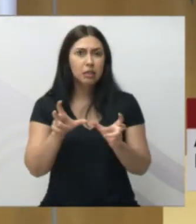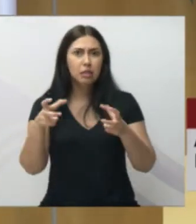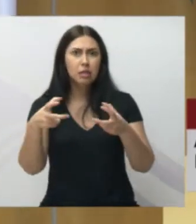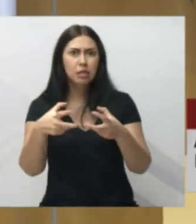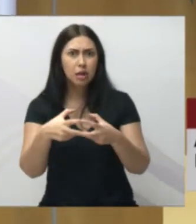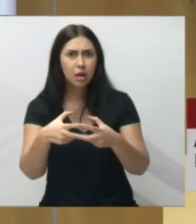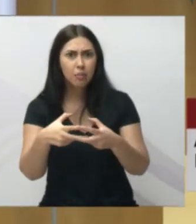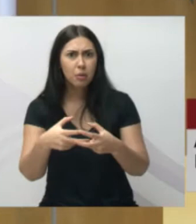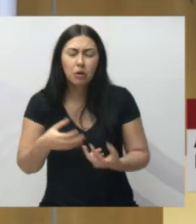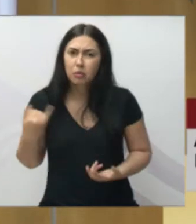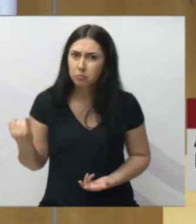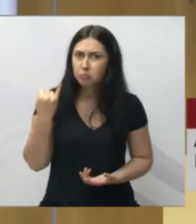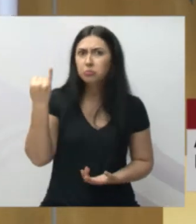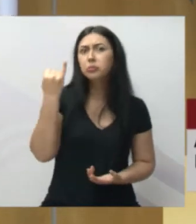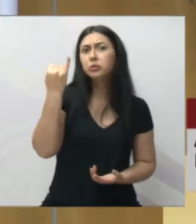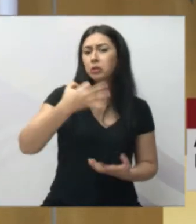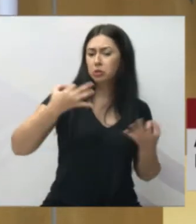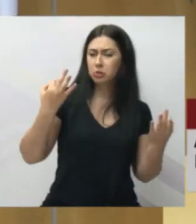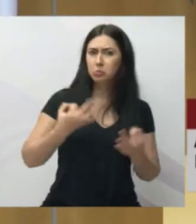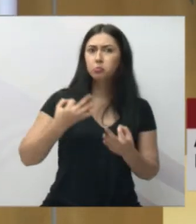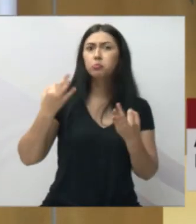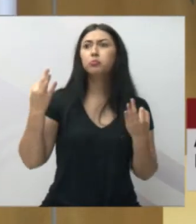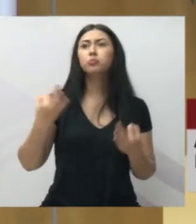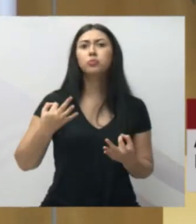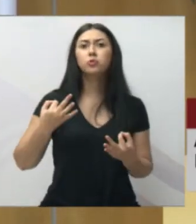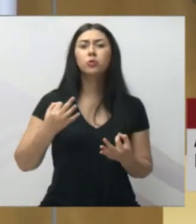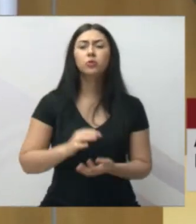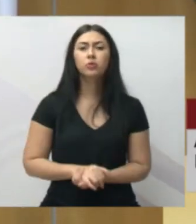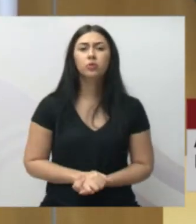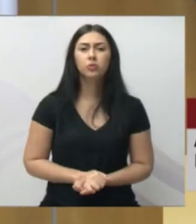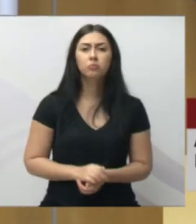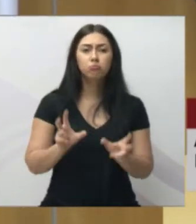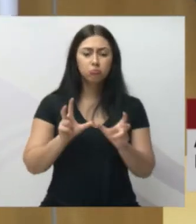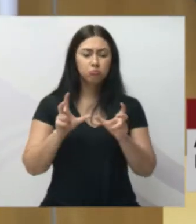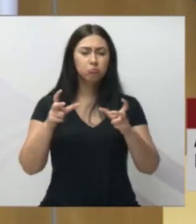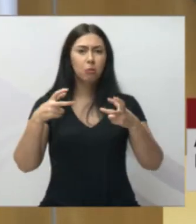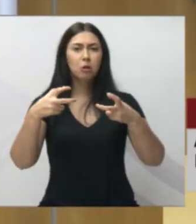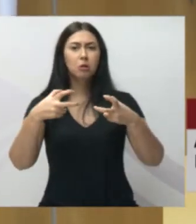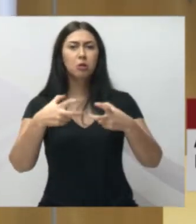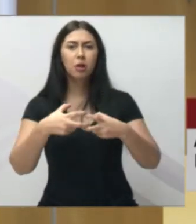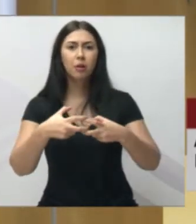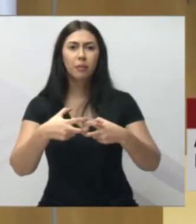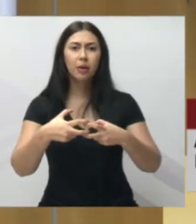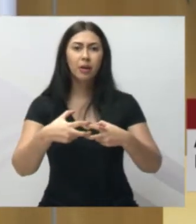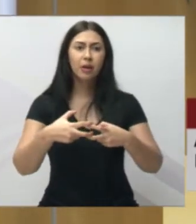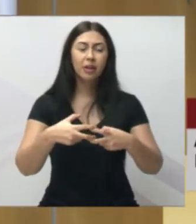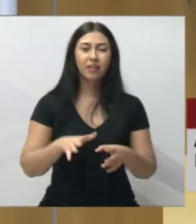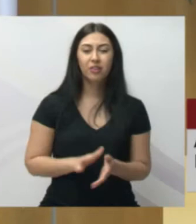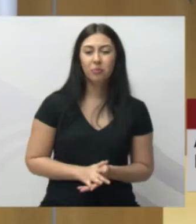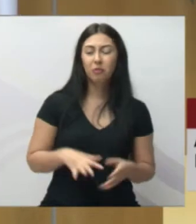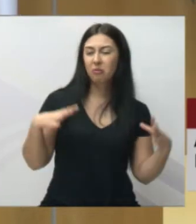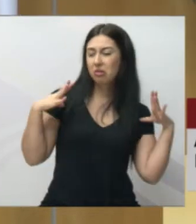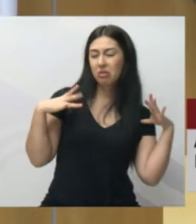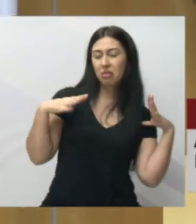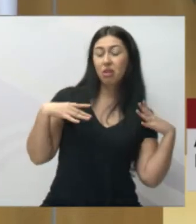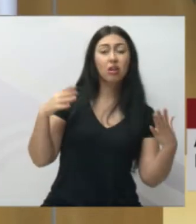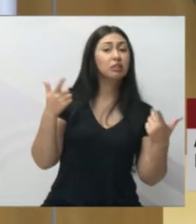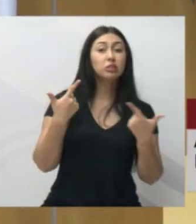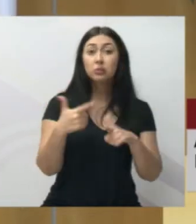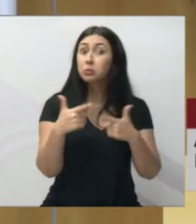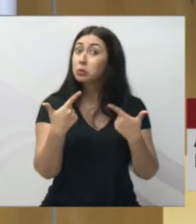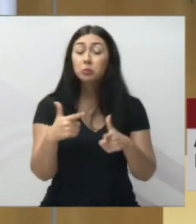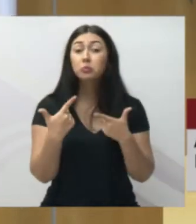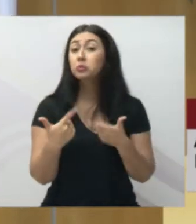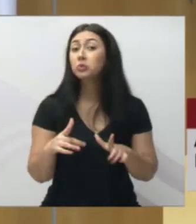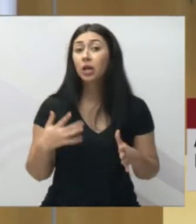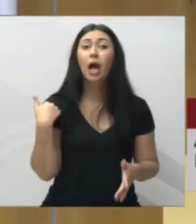de São Paulo, Abner. É uma Câmara enxuta, uma Câmara que não tem tantas regalias como a gente ouve dizer de outras